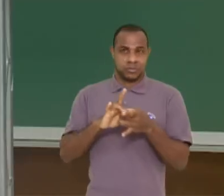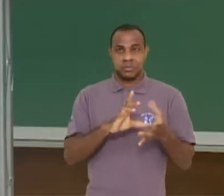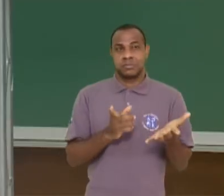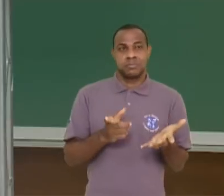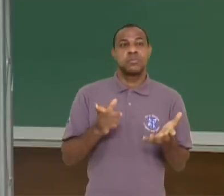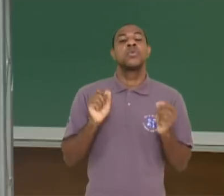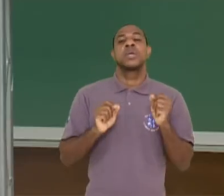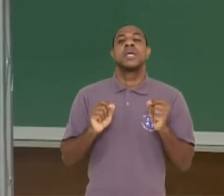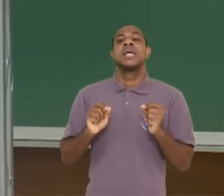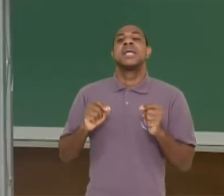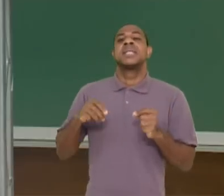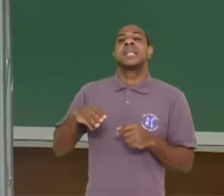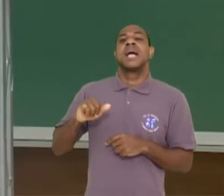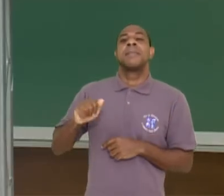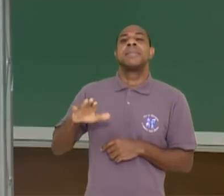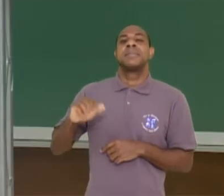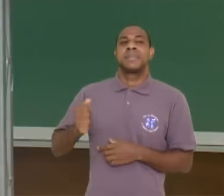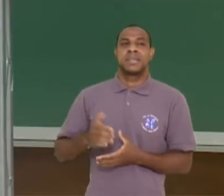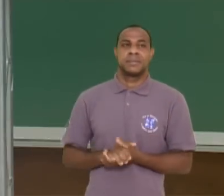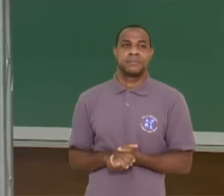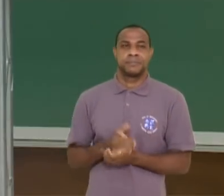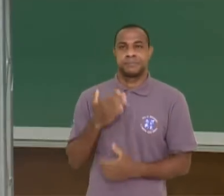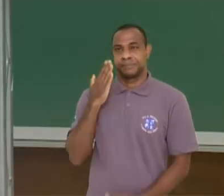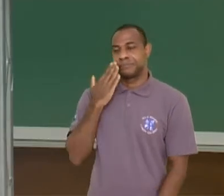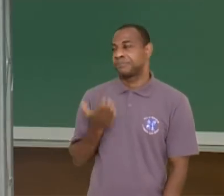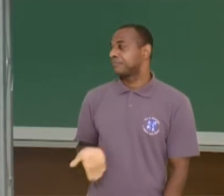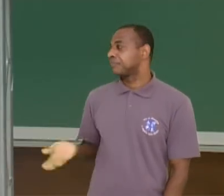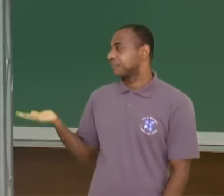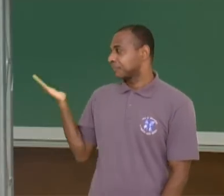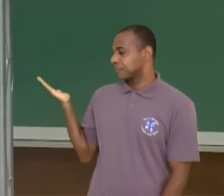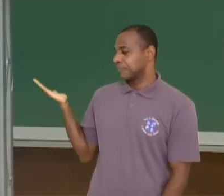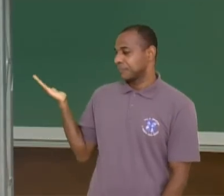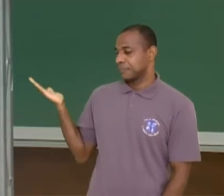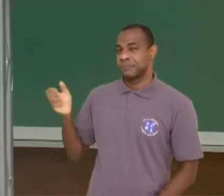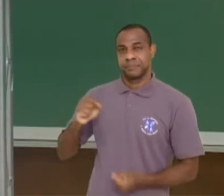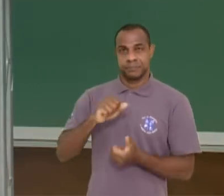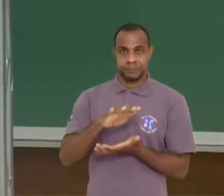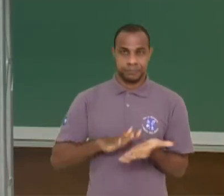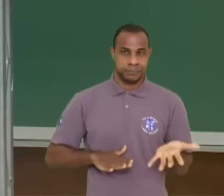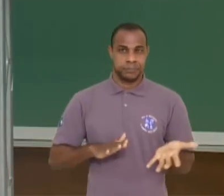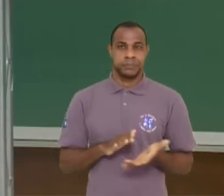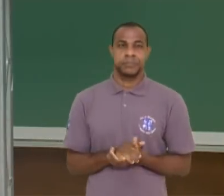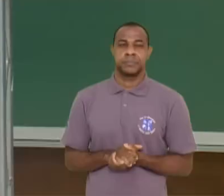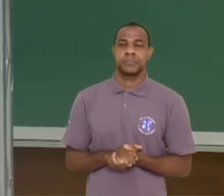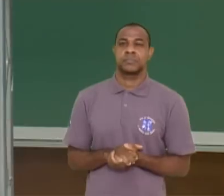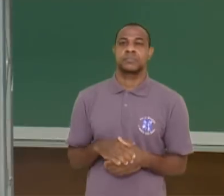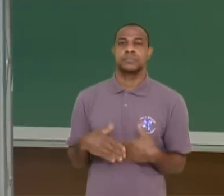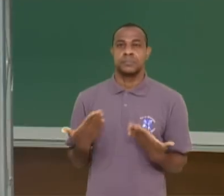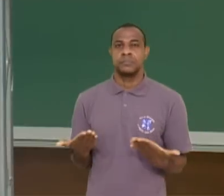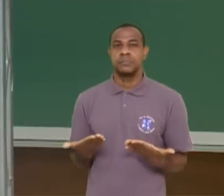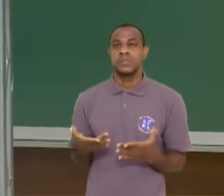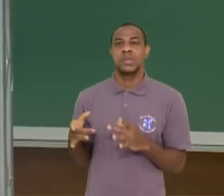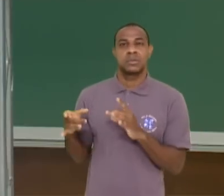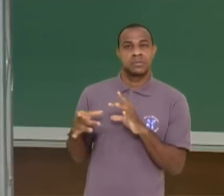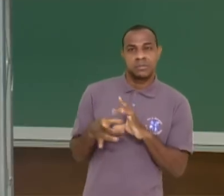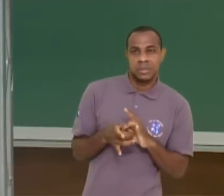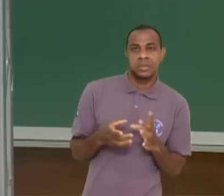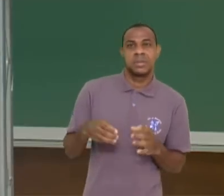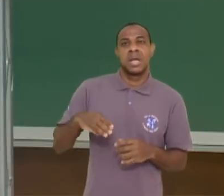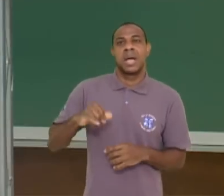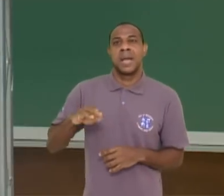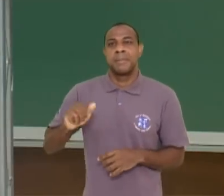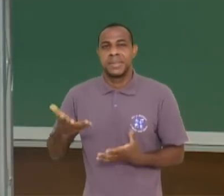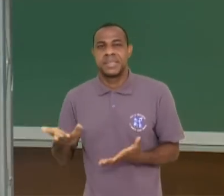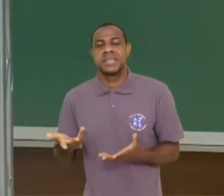mímica. Bora para a nossa atividade, então? Contextualizamos historicamente a mímica, contextualizamos o teatro, como que